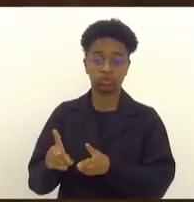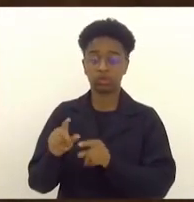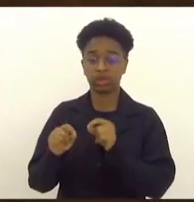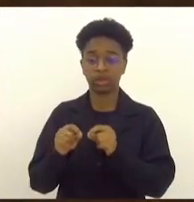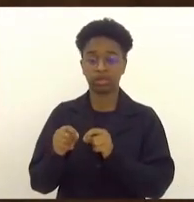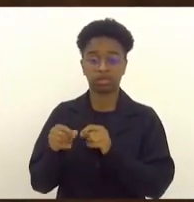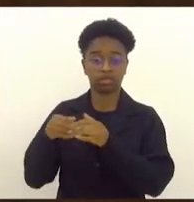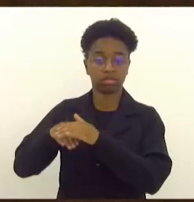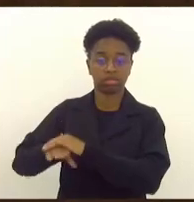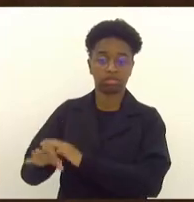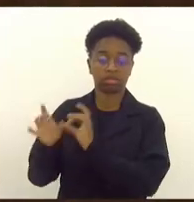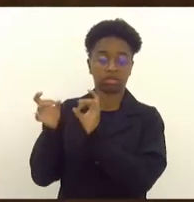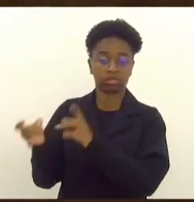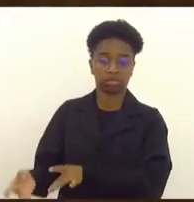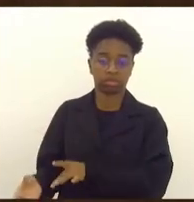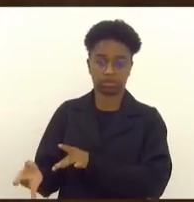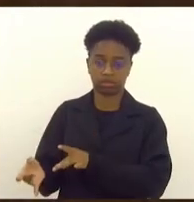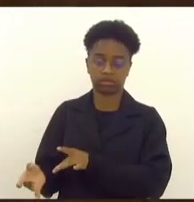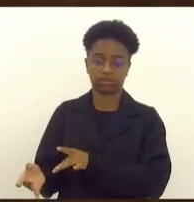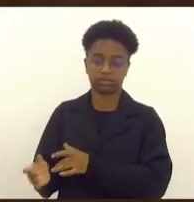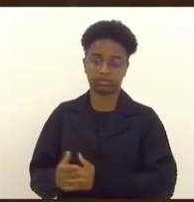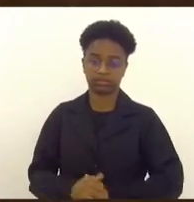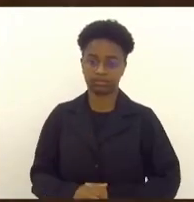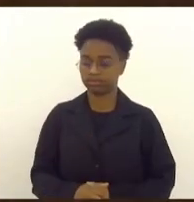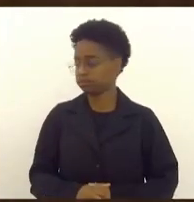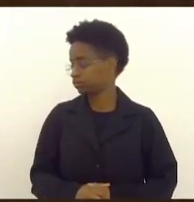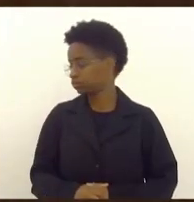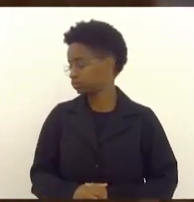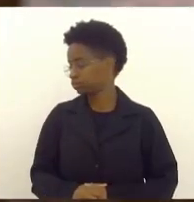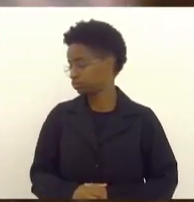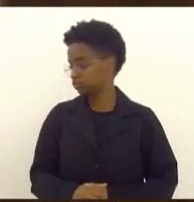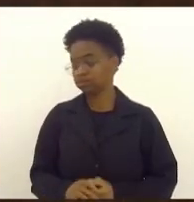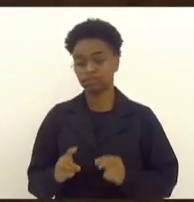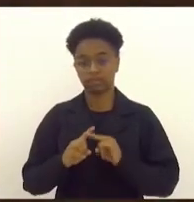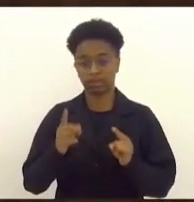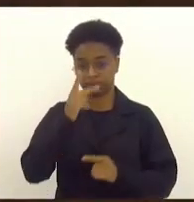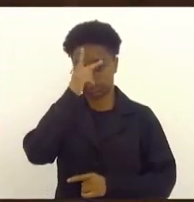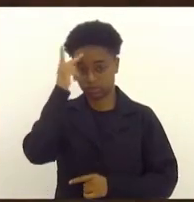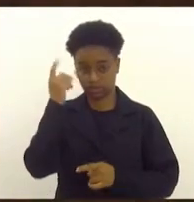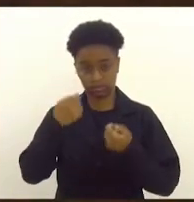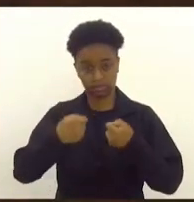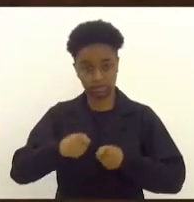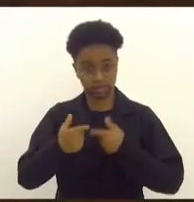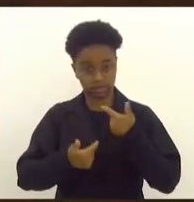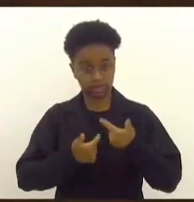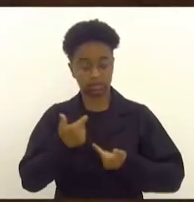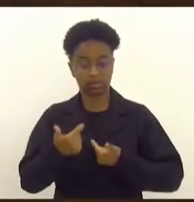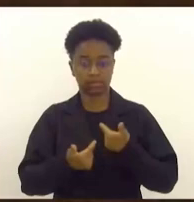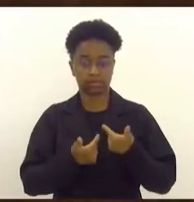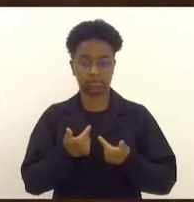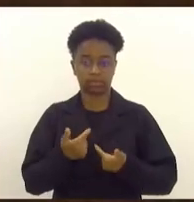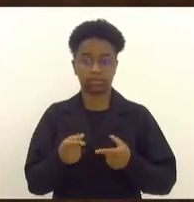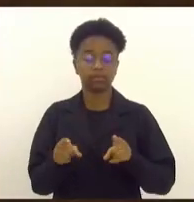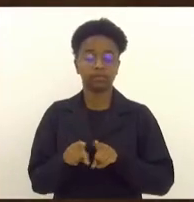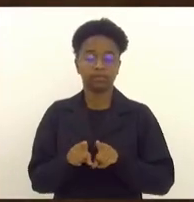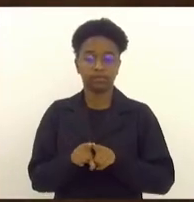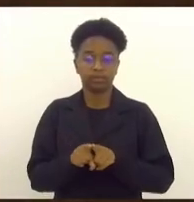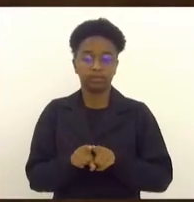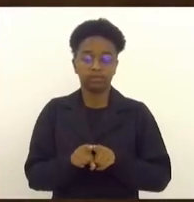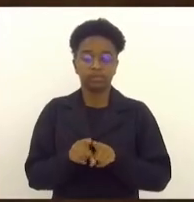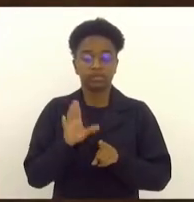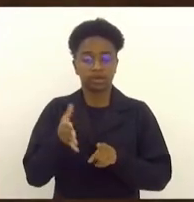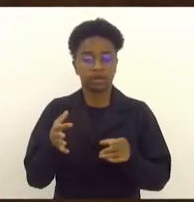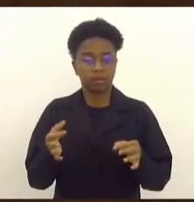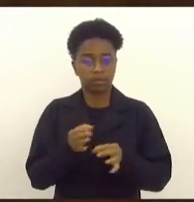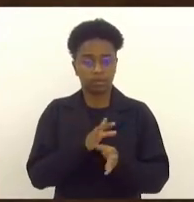poeira ali no canto de uma sala qualquer nota em pública e as pessoas que precisam trabalhar e quer crescer você estava mentindo só não foram